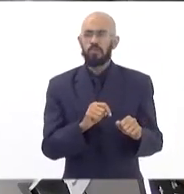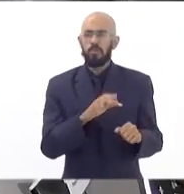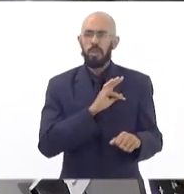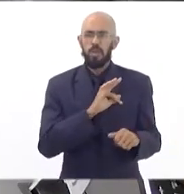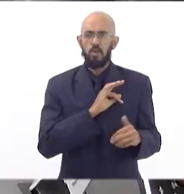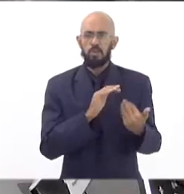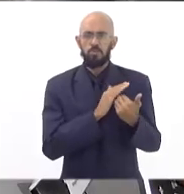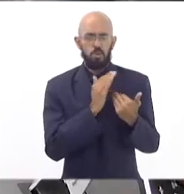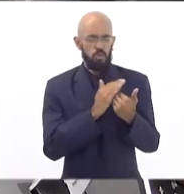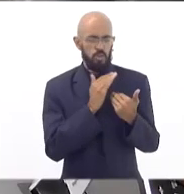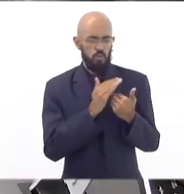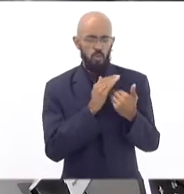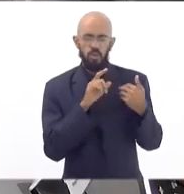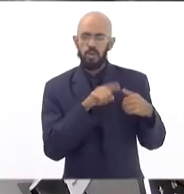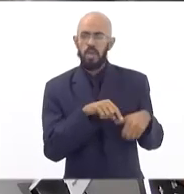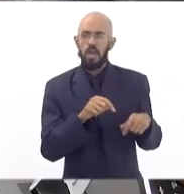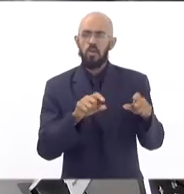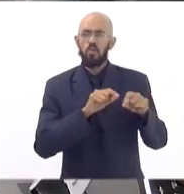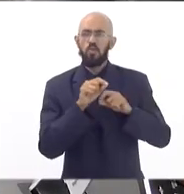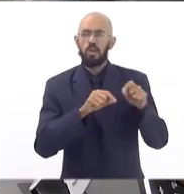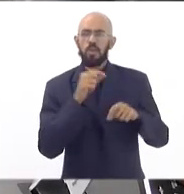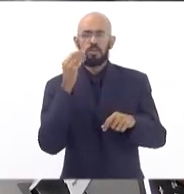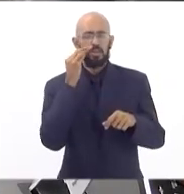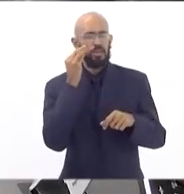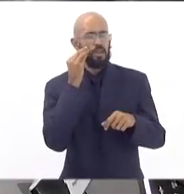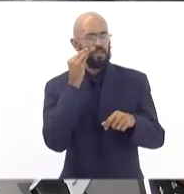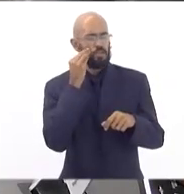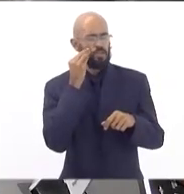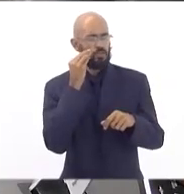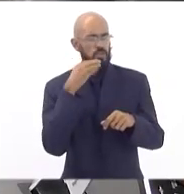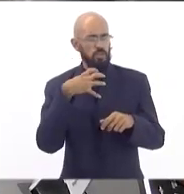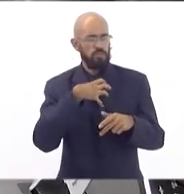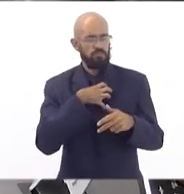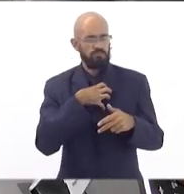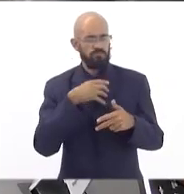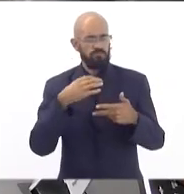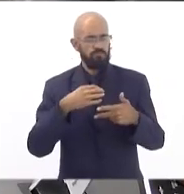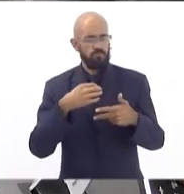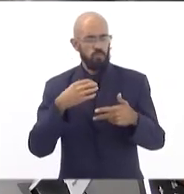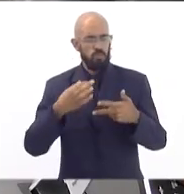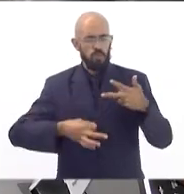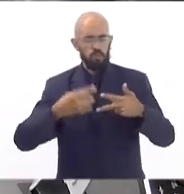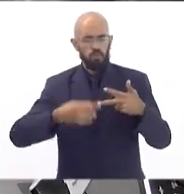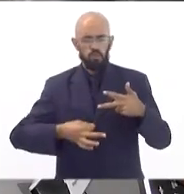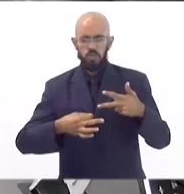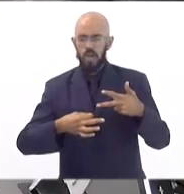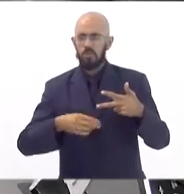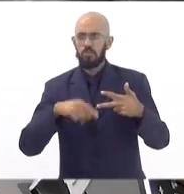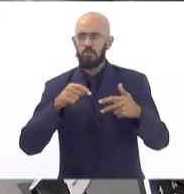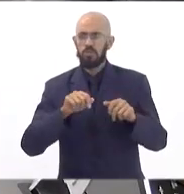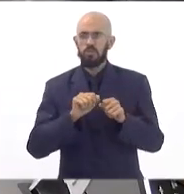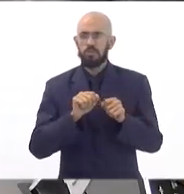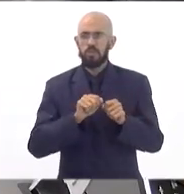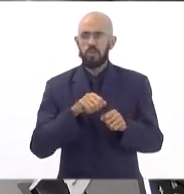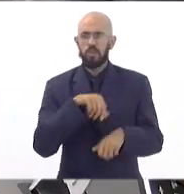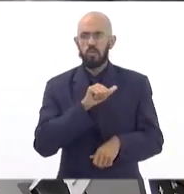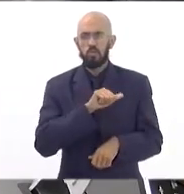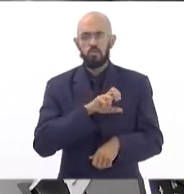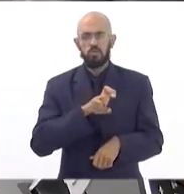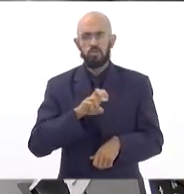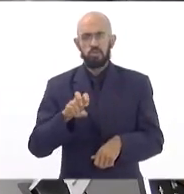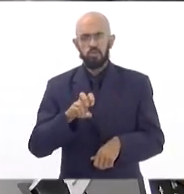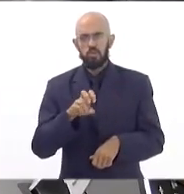matéria ou não sobre essa tentativa de sensibilização do Poder Judiciário em relação à autuação un55nu